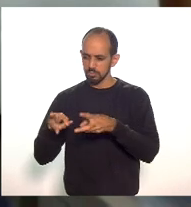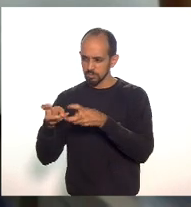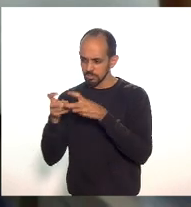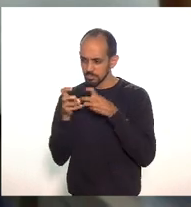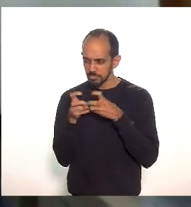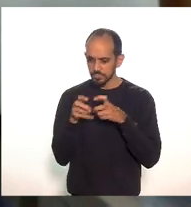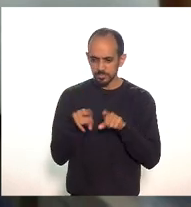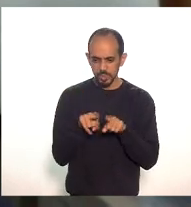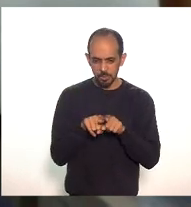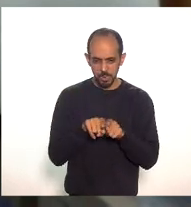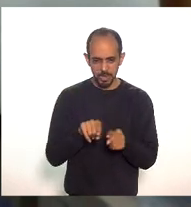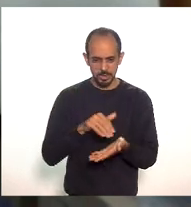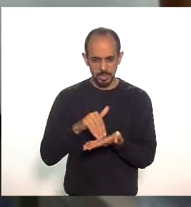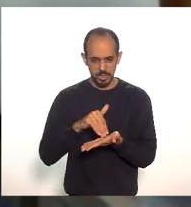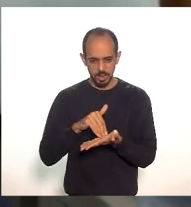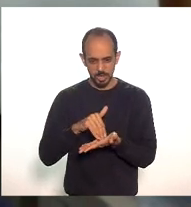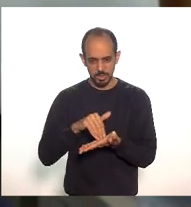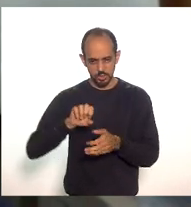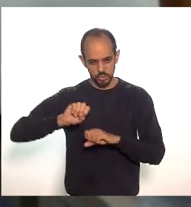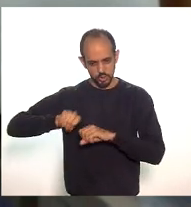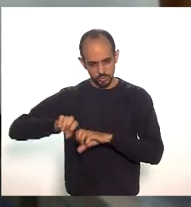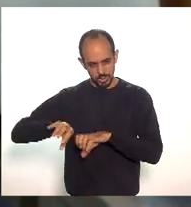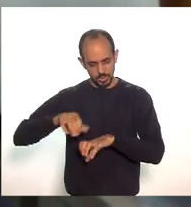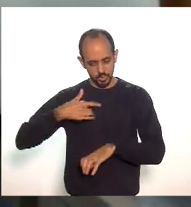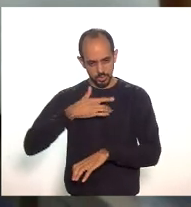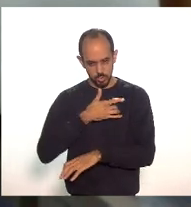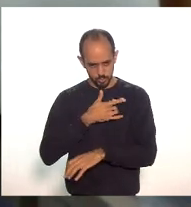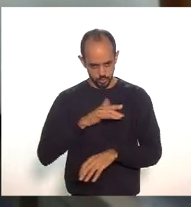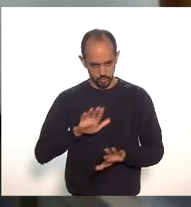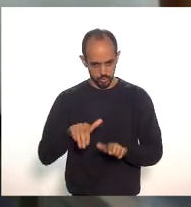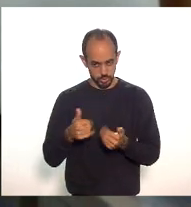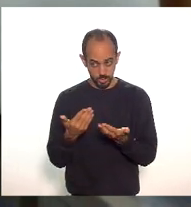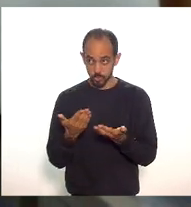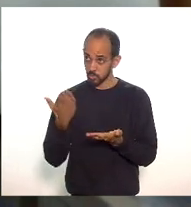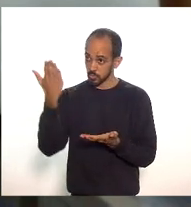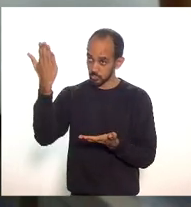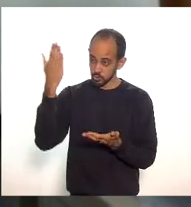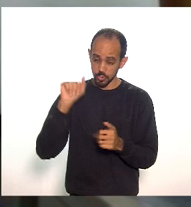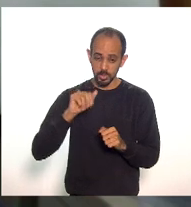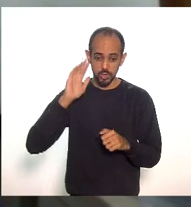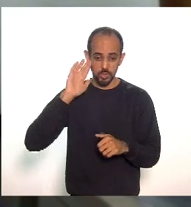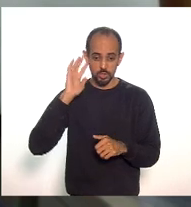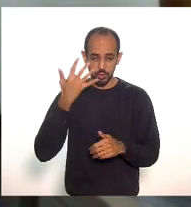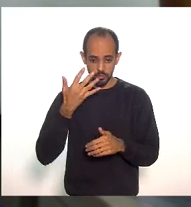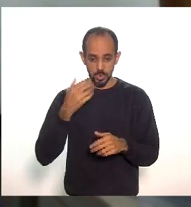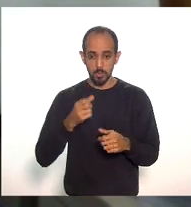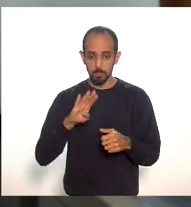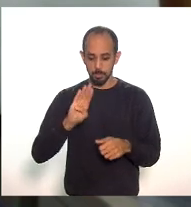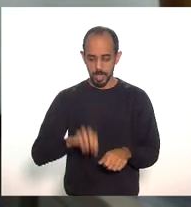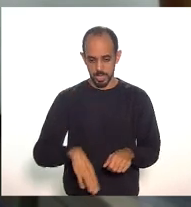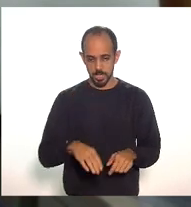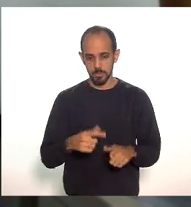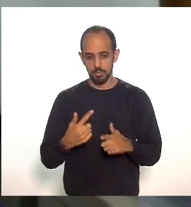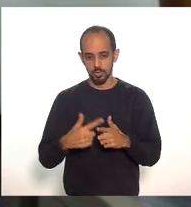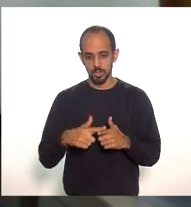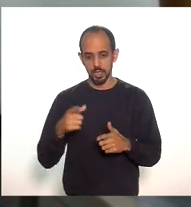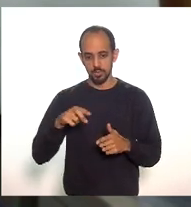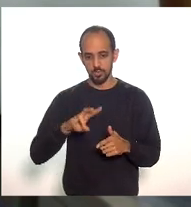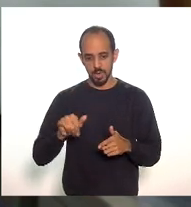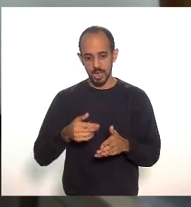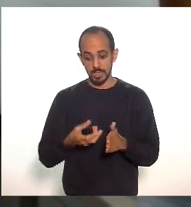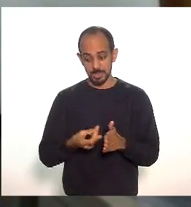secretaria de educação e saúde e vossa excelência' e resolveu bem ele vai sair de falta já